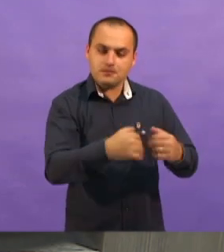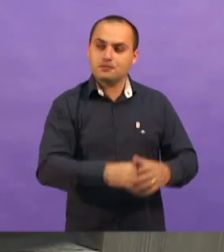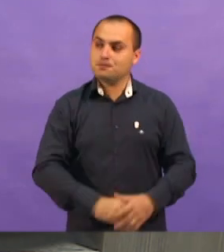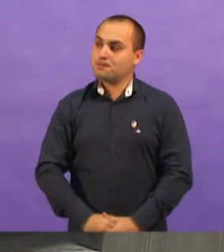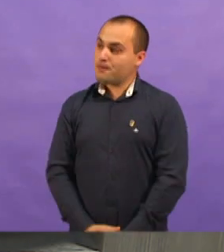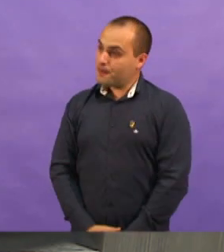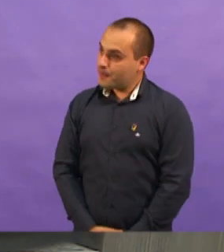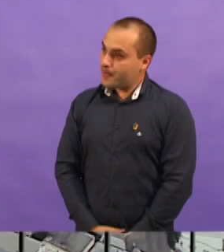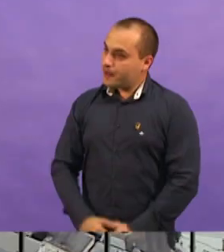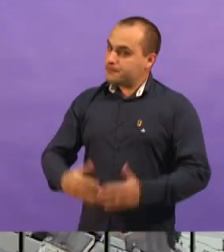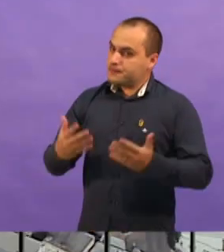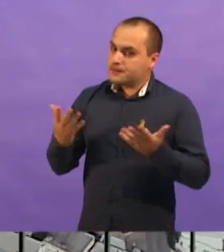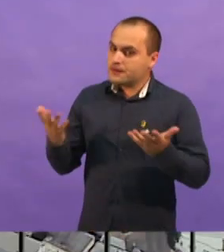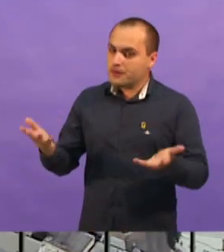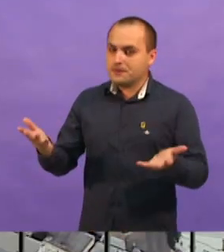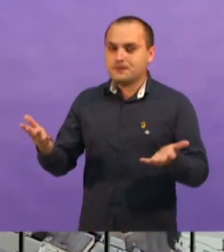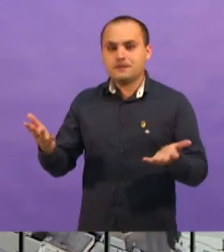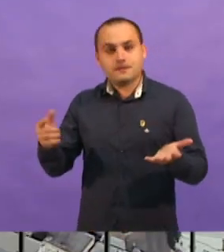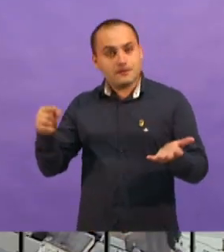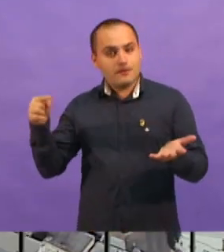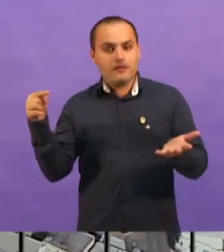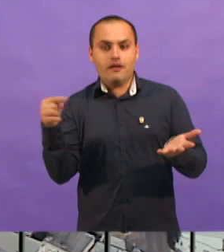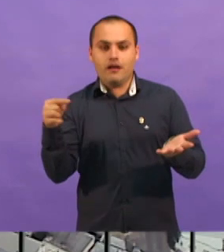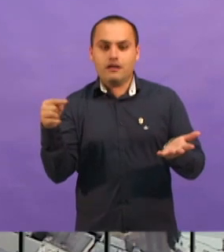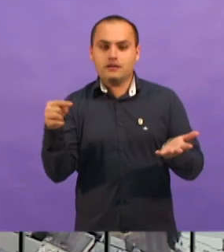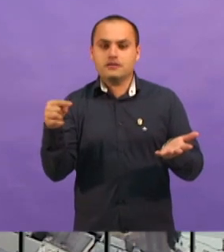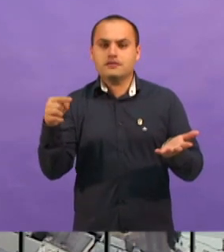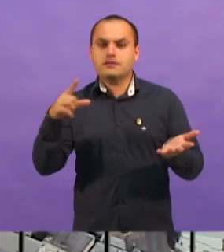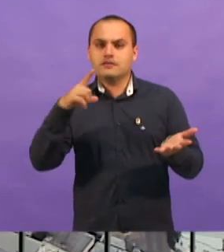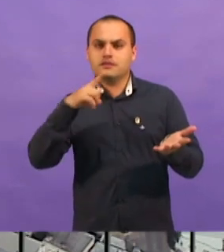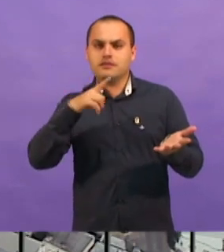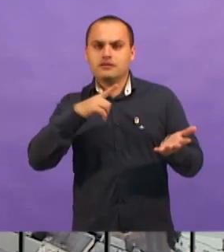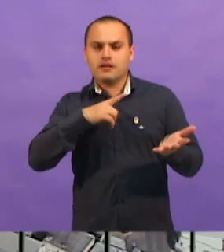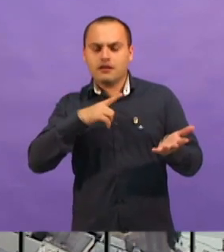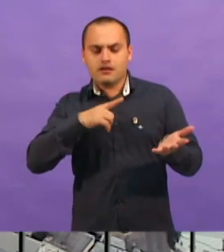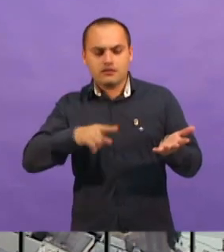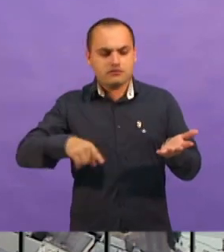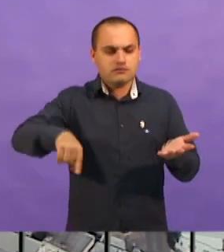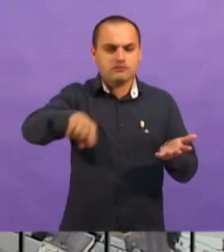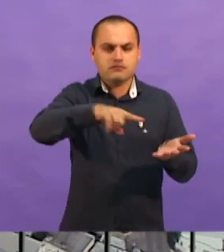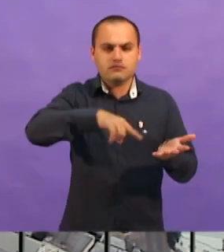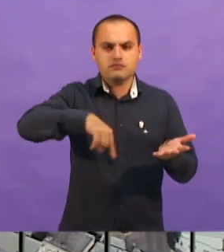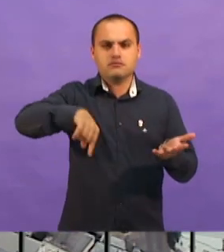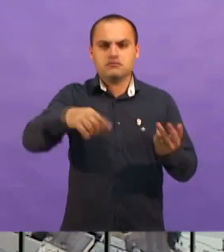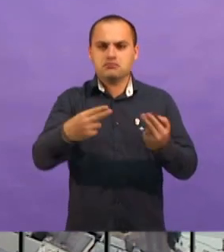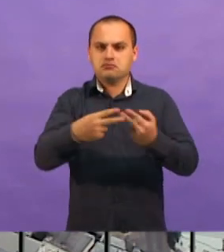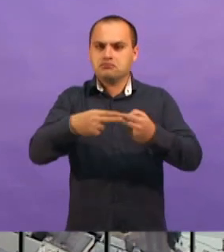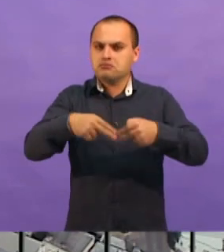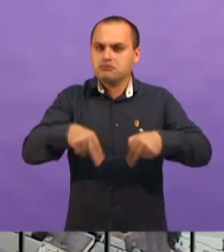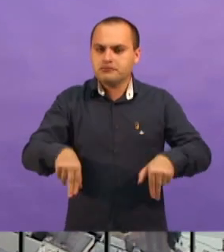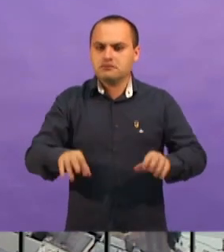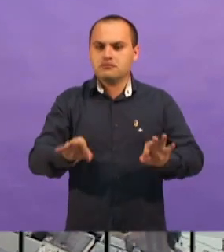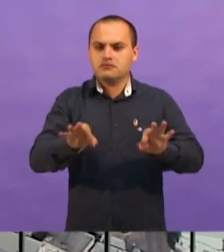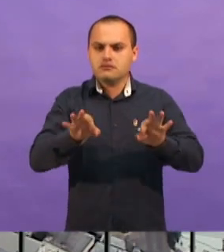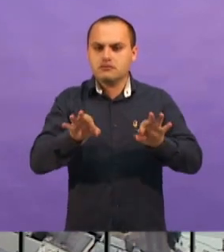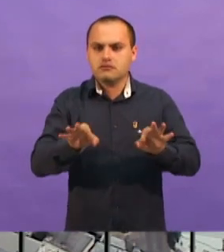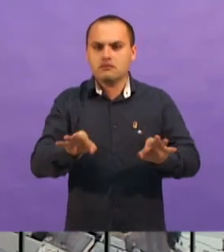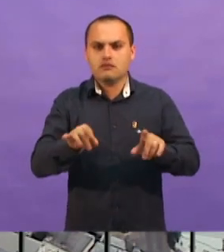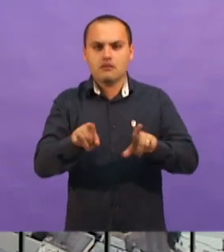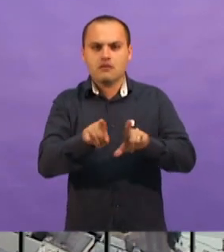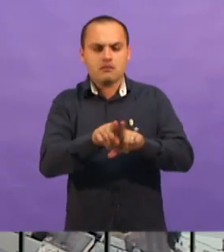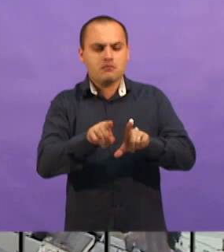marcada por sua fraterna e